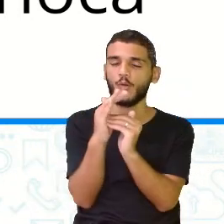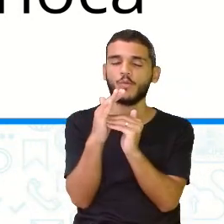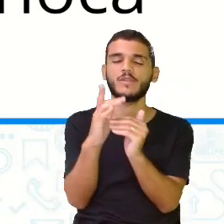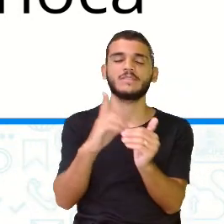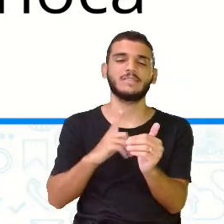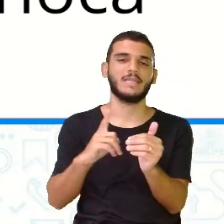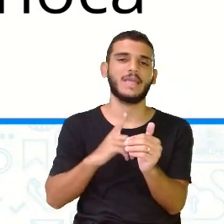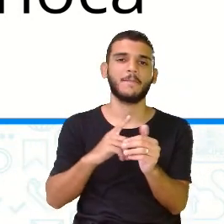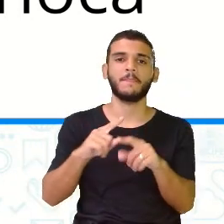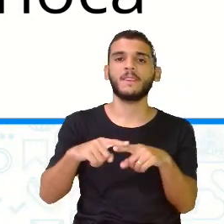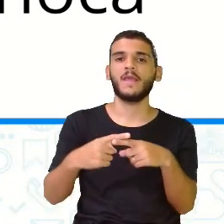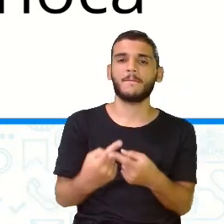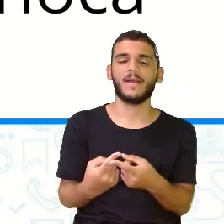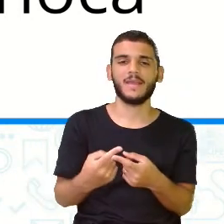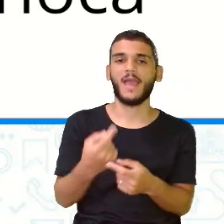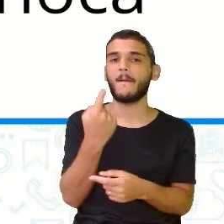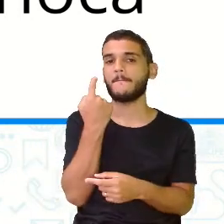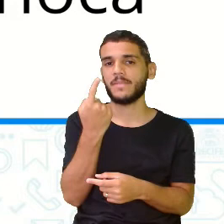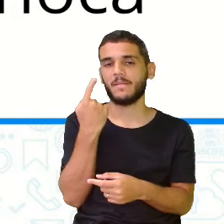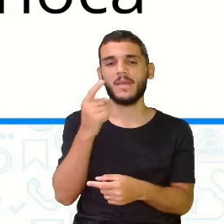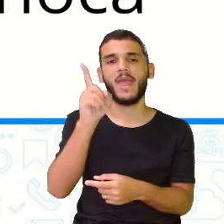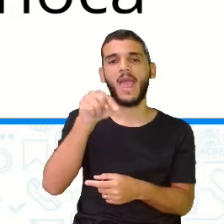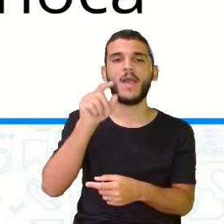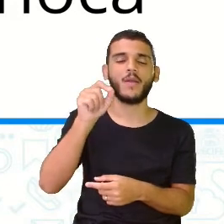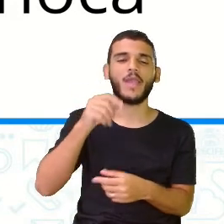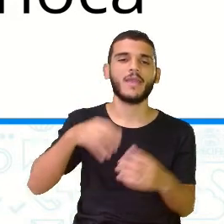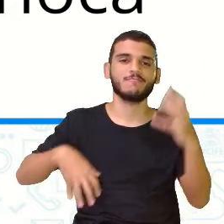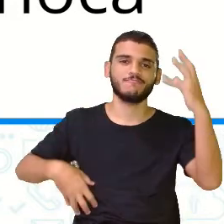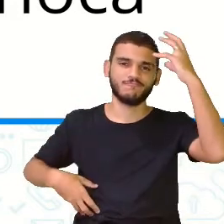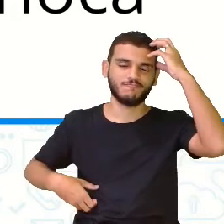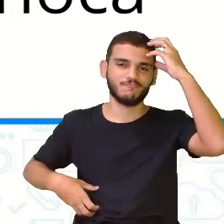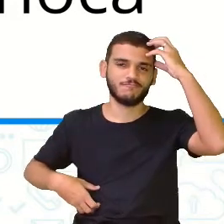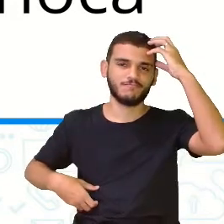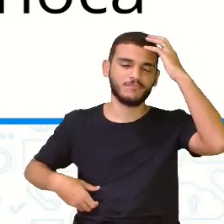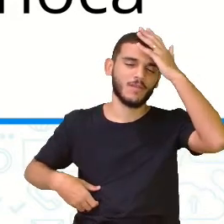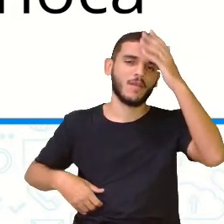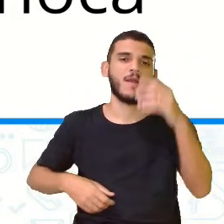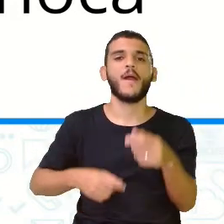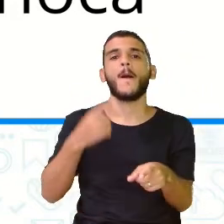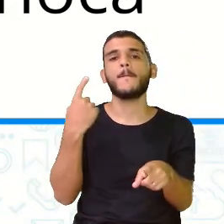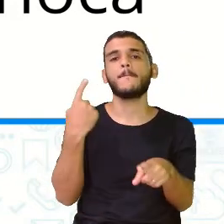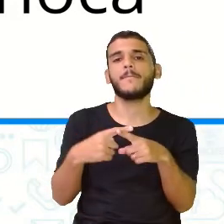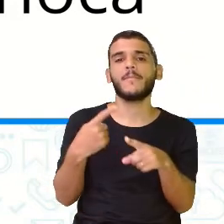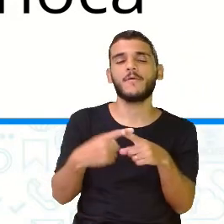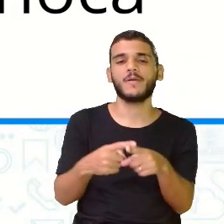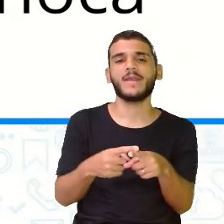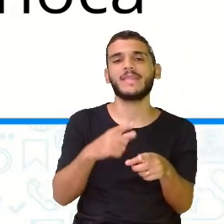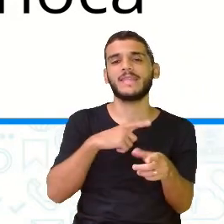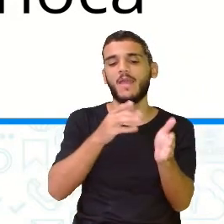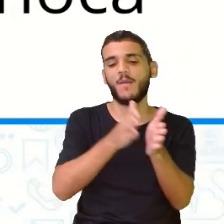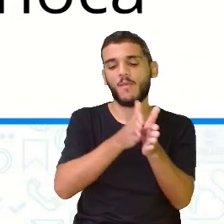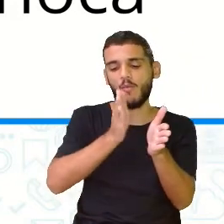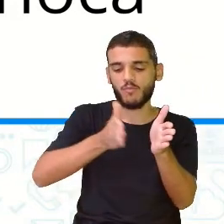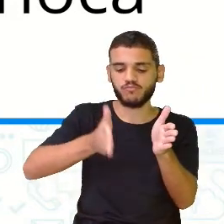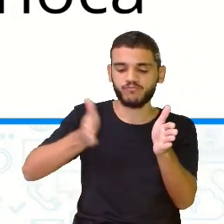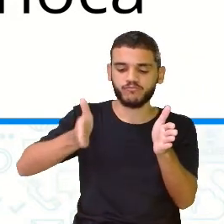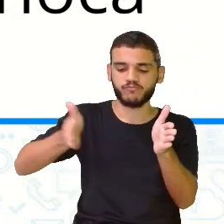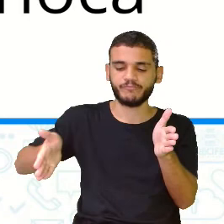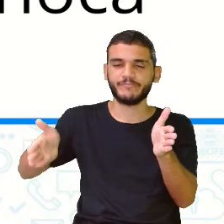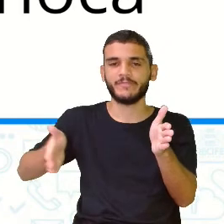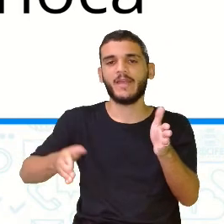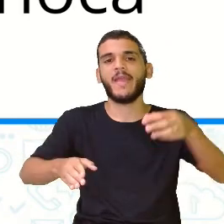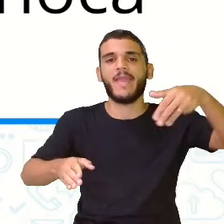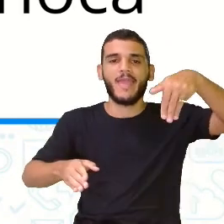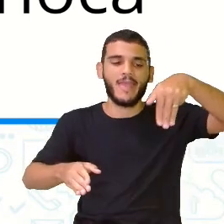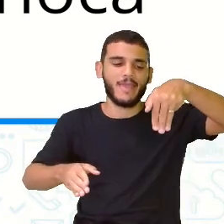quem aparece primeiro é o macaco, porque a partir daí eu vou seguir as outras letras da palavra. Então, eu já vi que a primeira